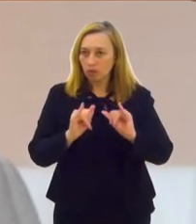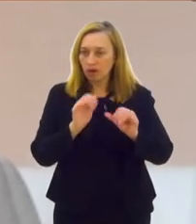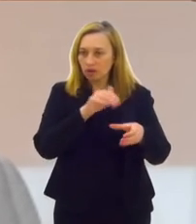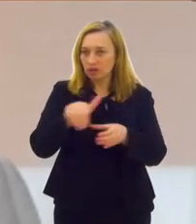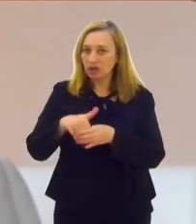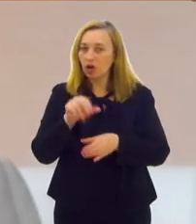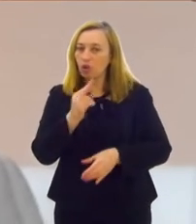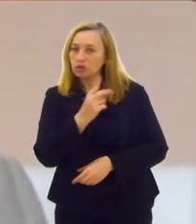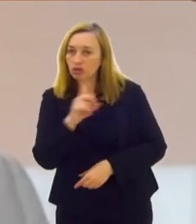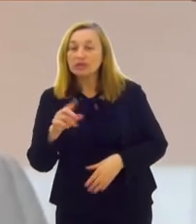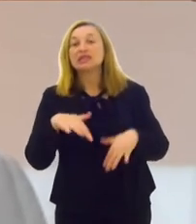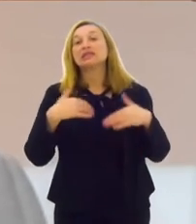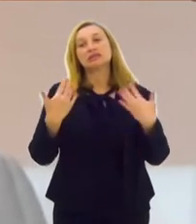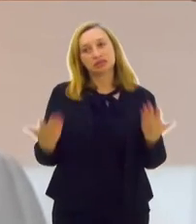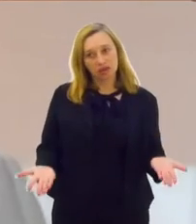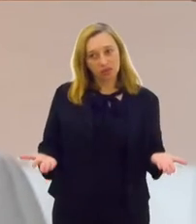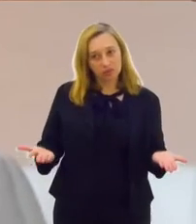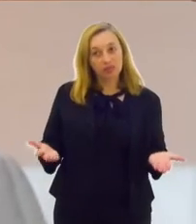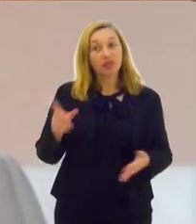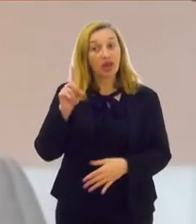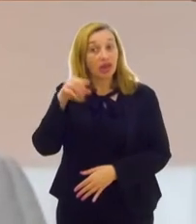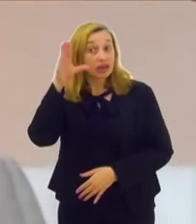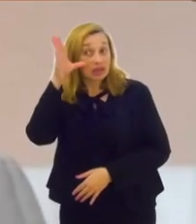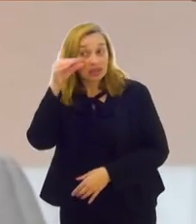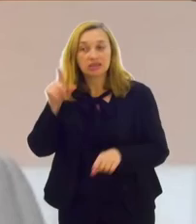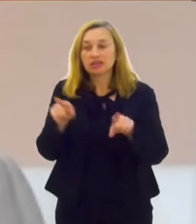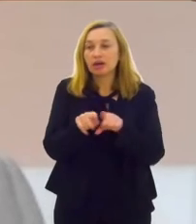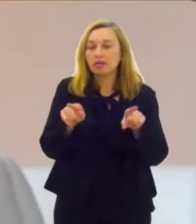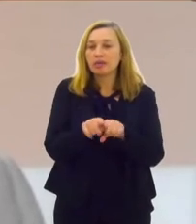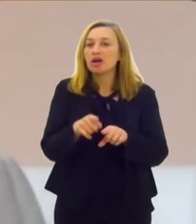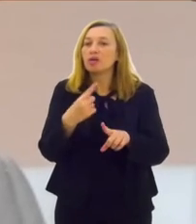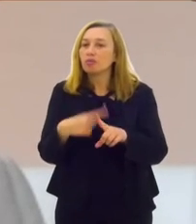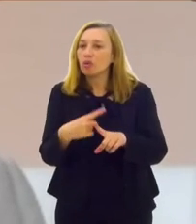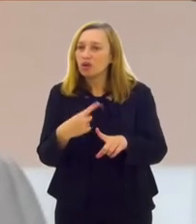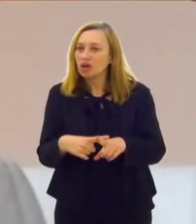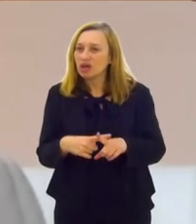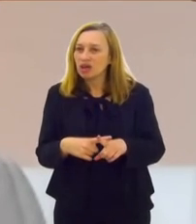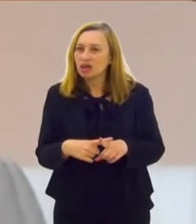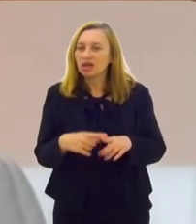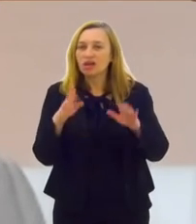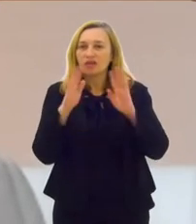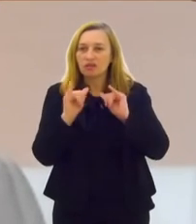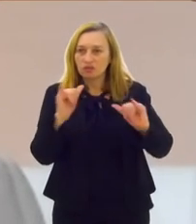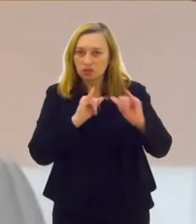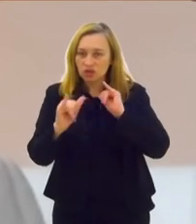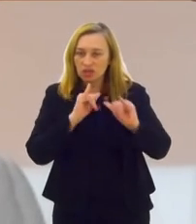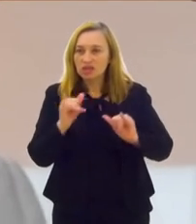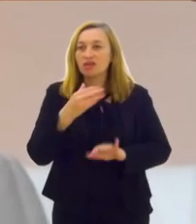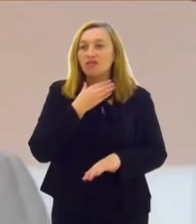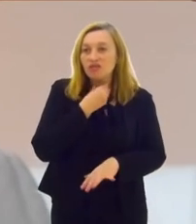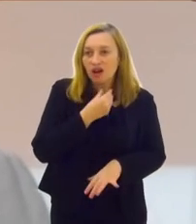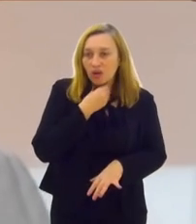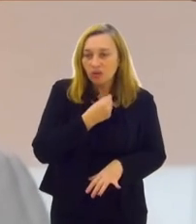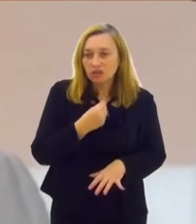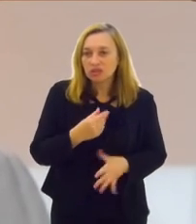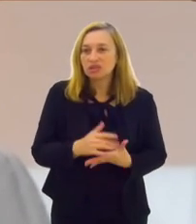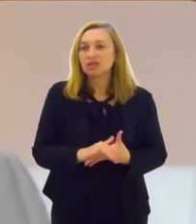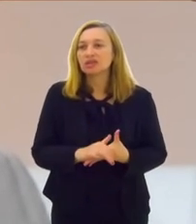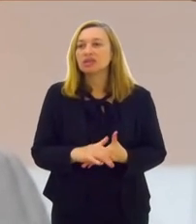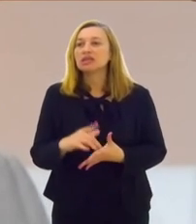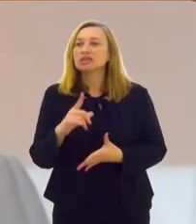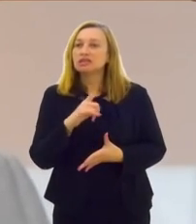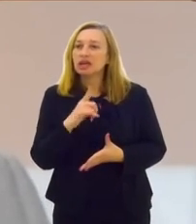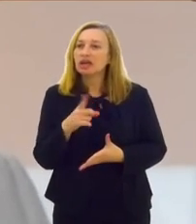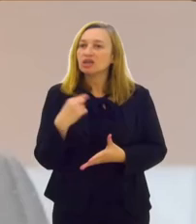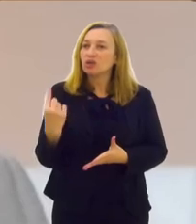eleitoral ou não? Então, isso é interessante também, porque além da fake news,